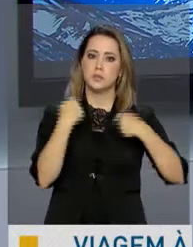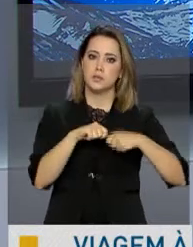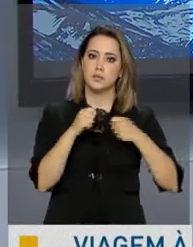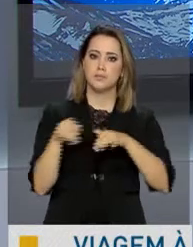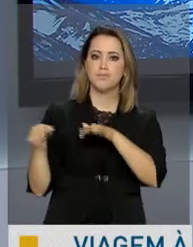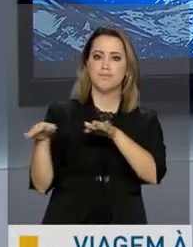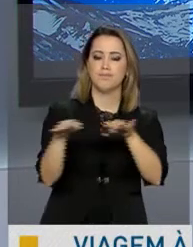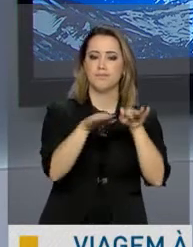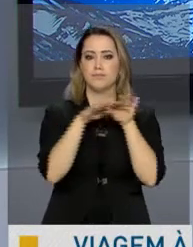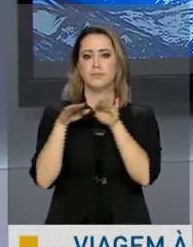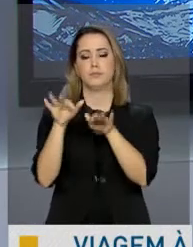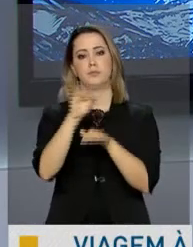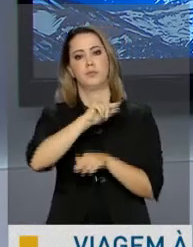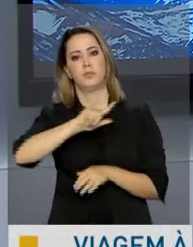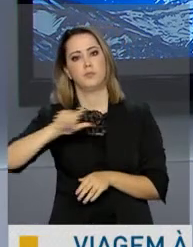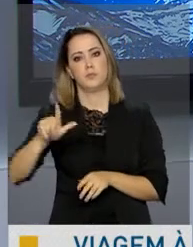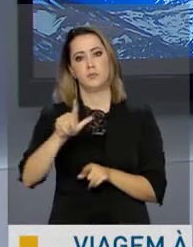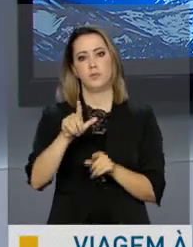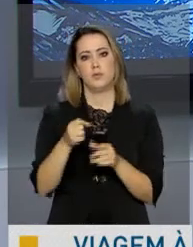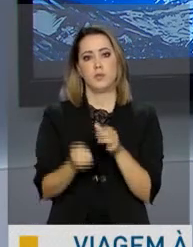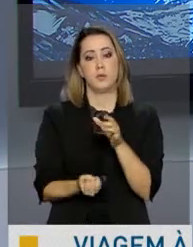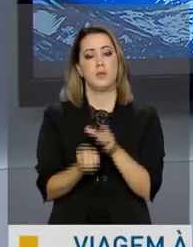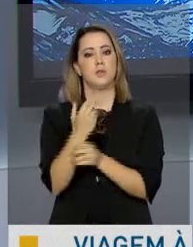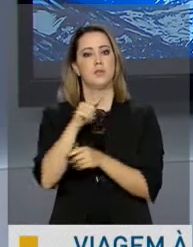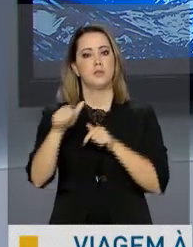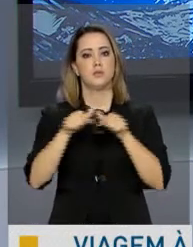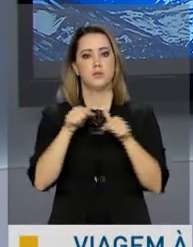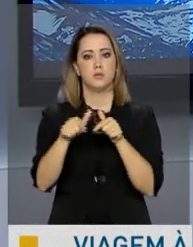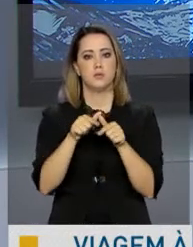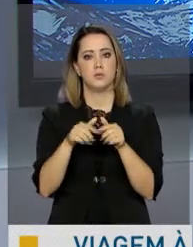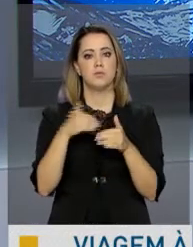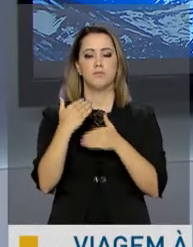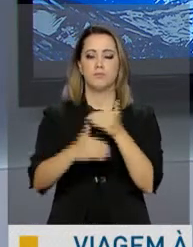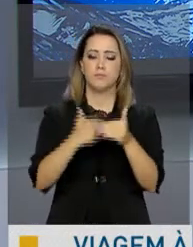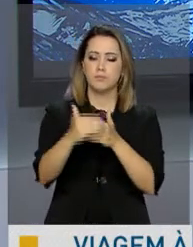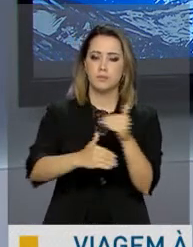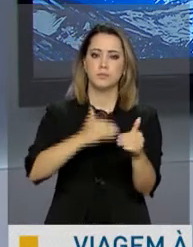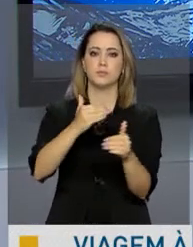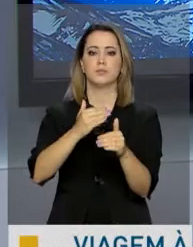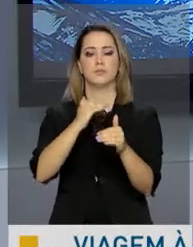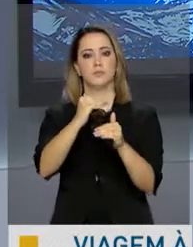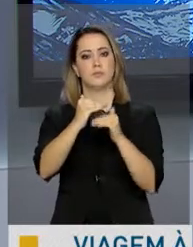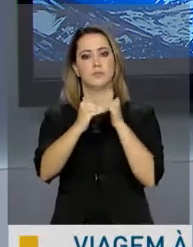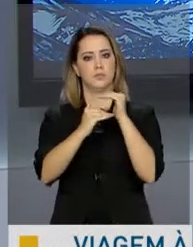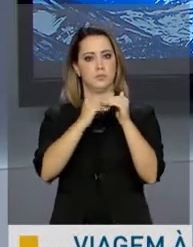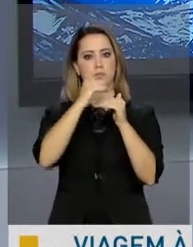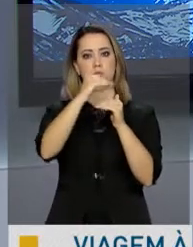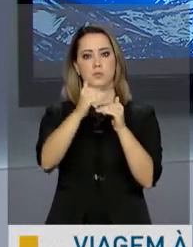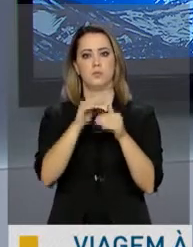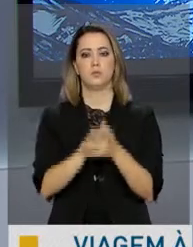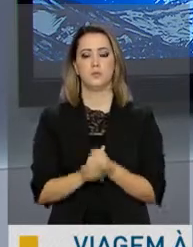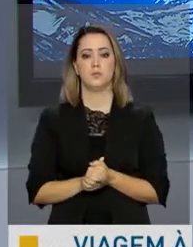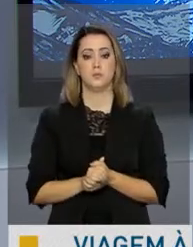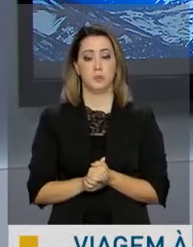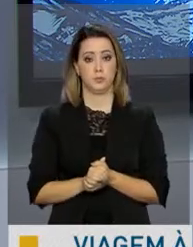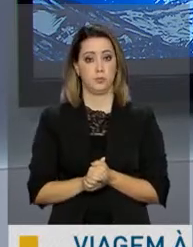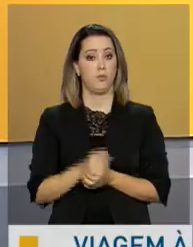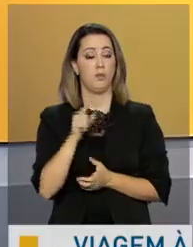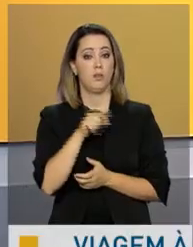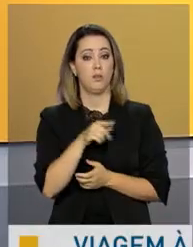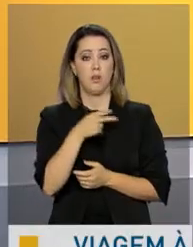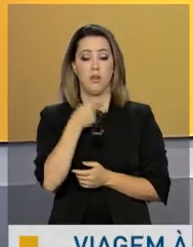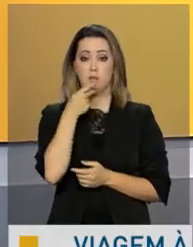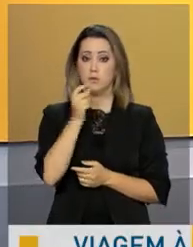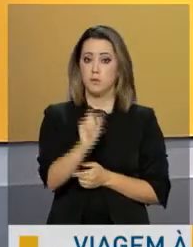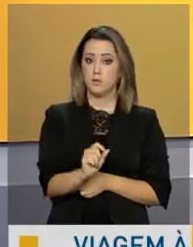foi necessária para manter o equilíbrio fiscal, a geração de empregos e as perspectivas de crescimento.